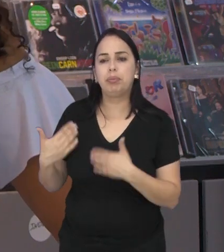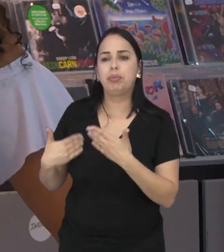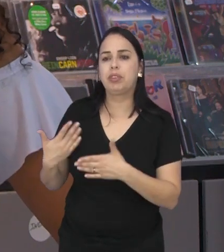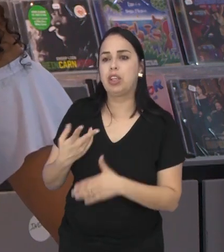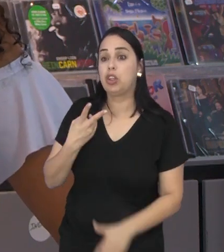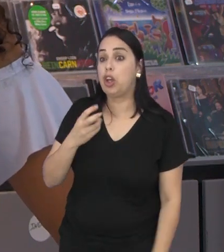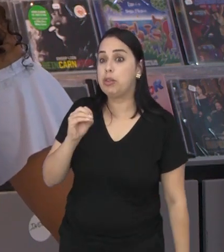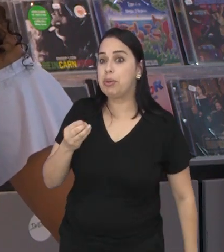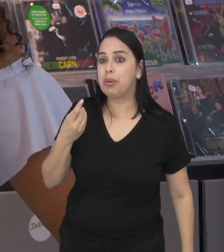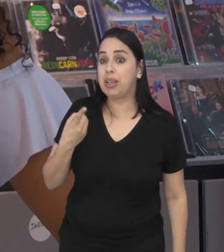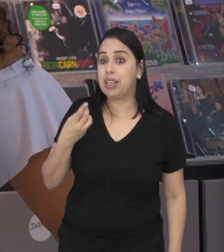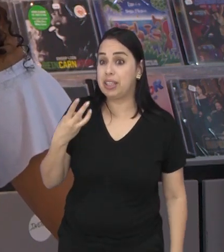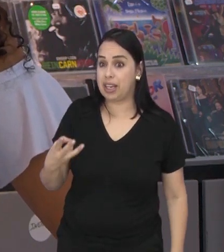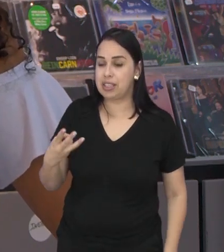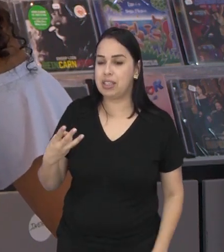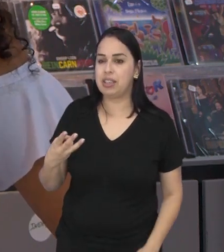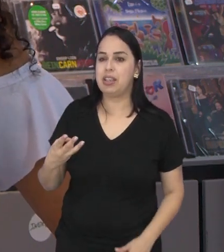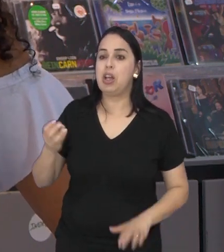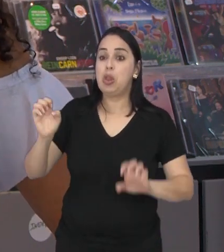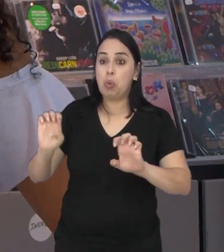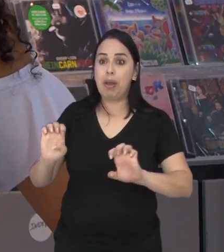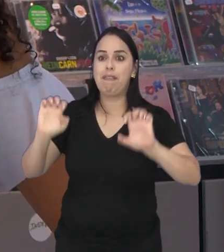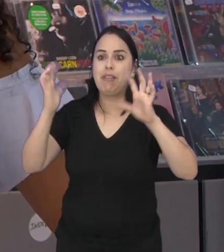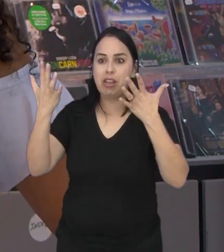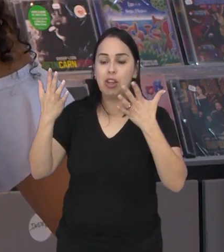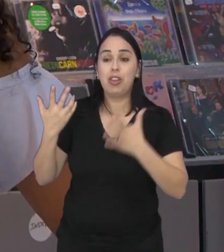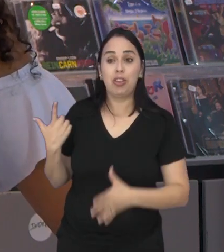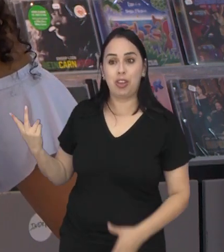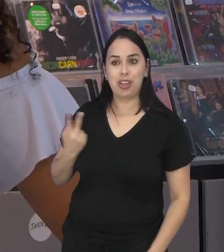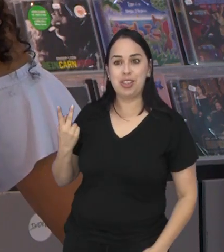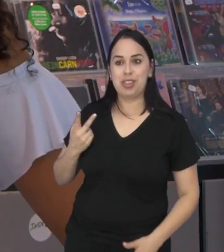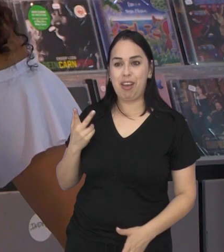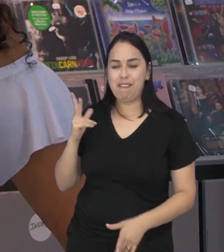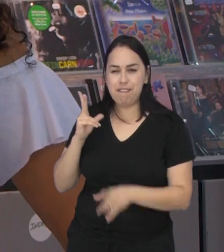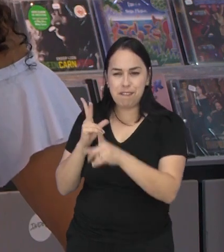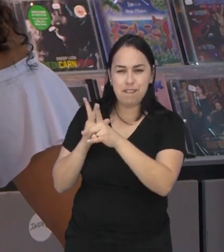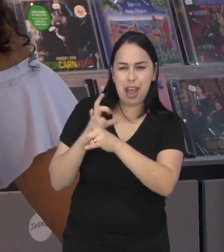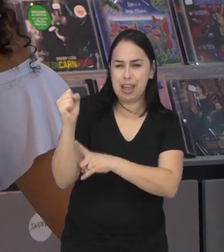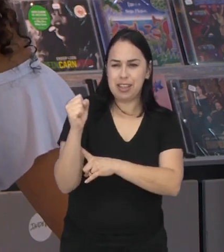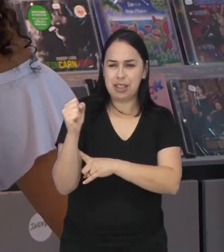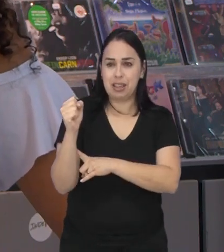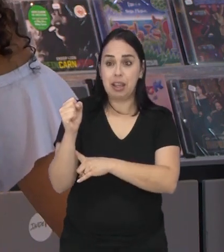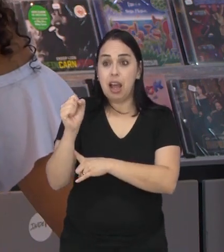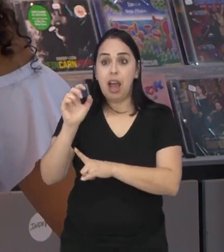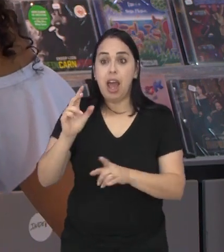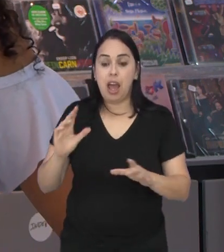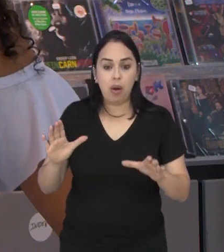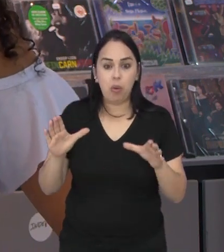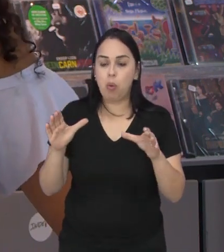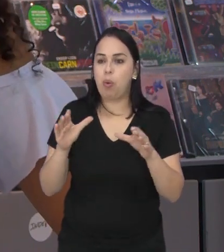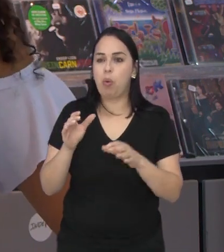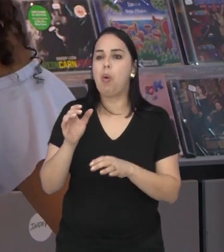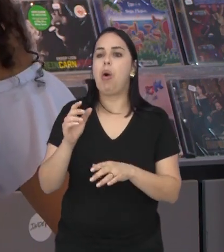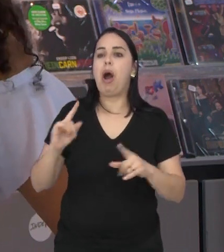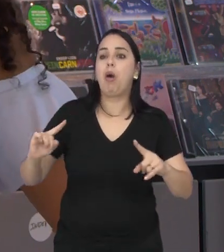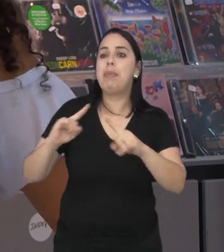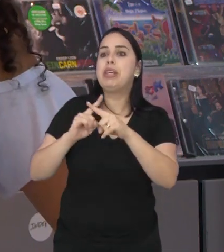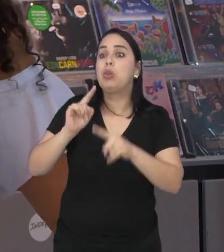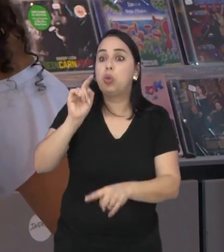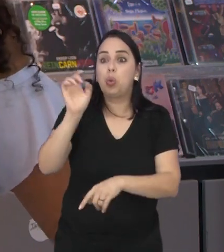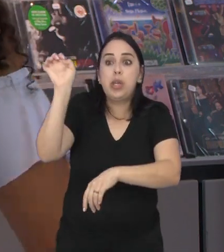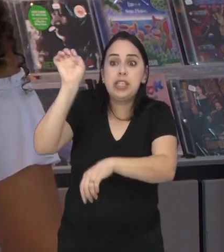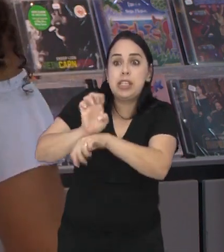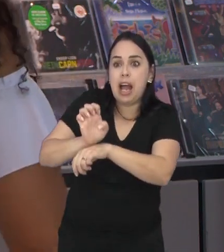virou De Origem e tal. E quando foi 2013, nós ganhamos um festival chamado Mulheres MCs, onde a gente estava concorrendo com mulheres do estado inteiro,